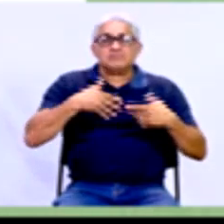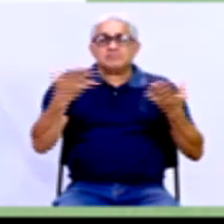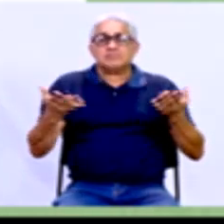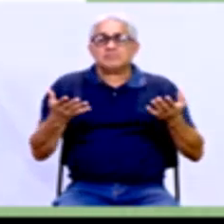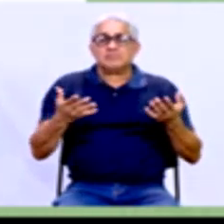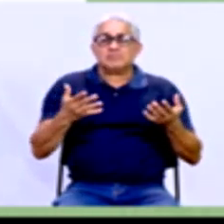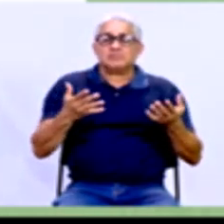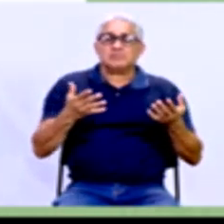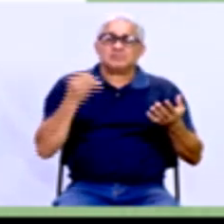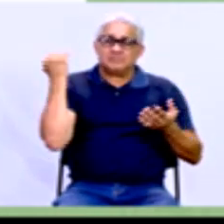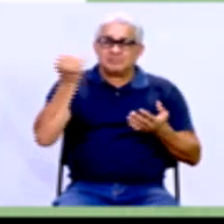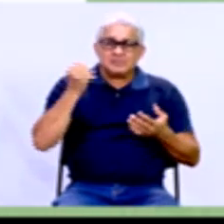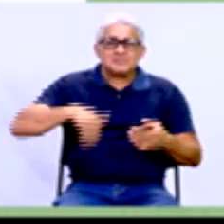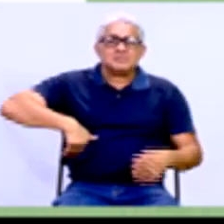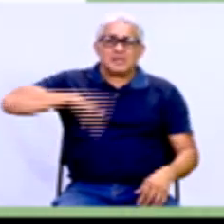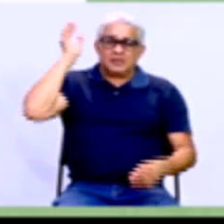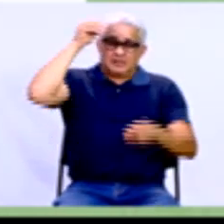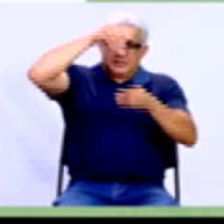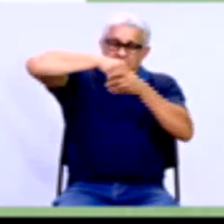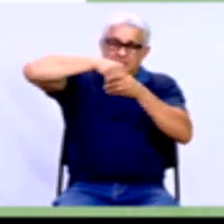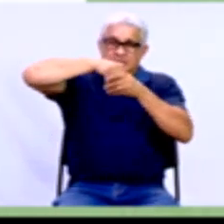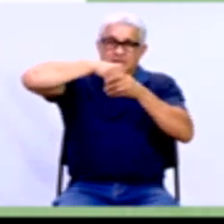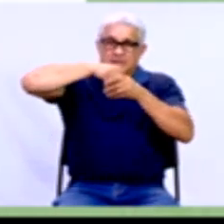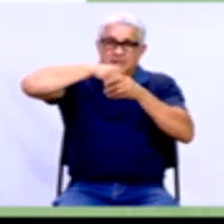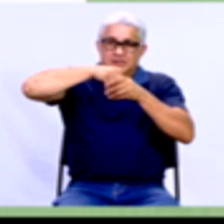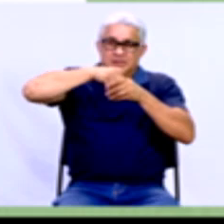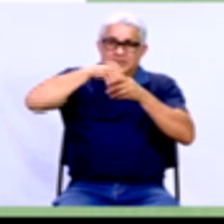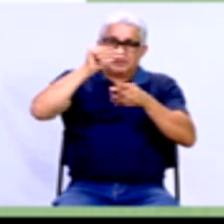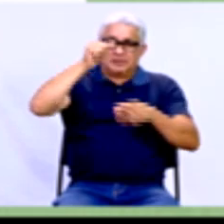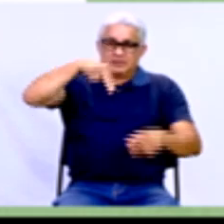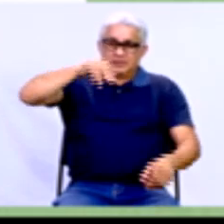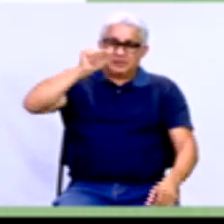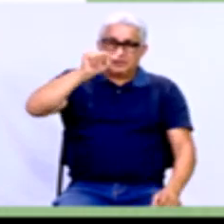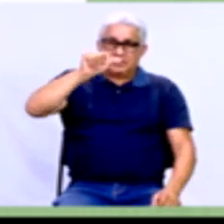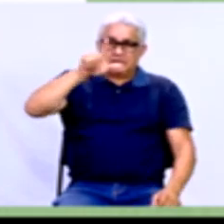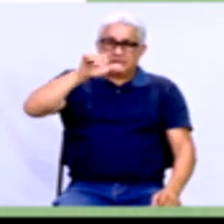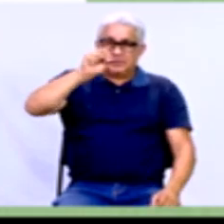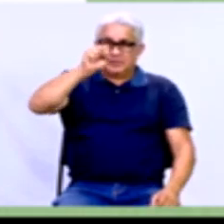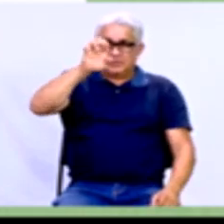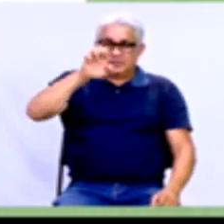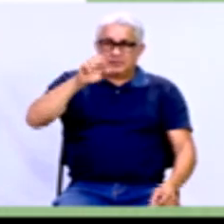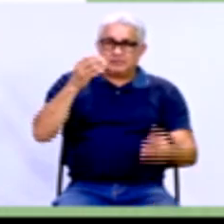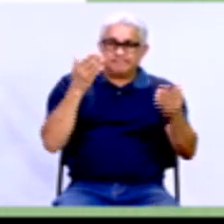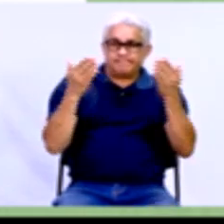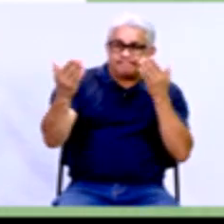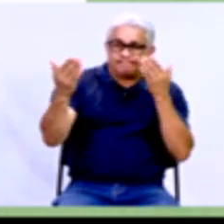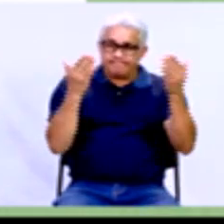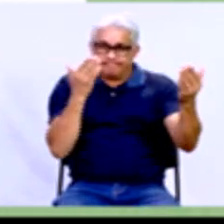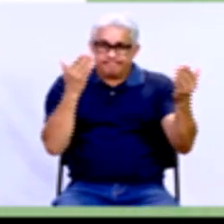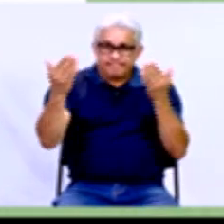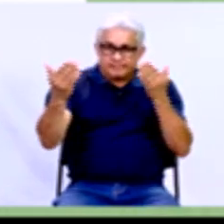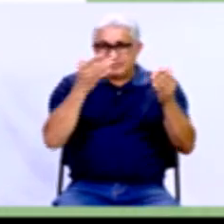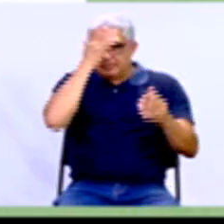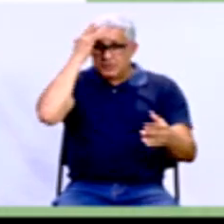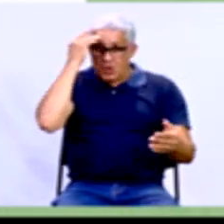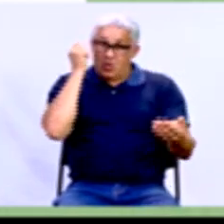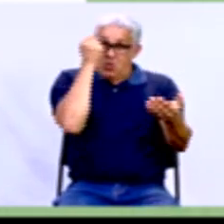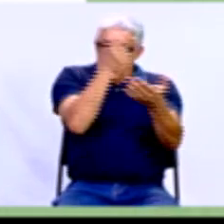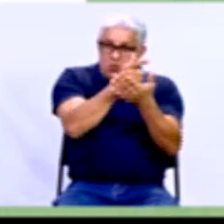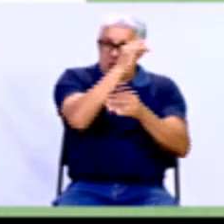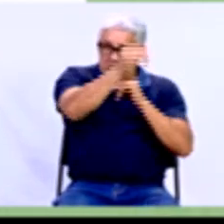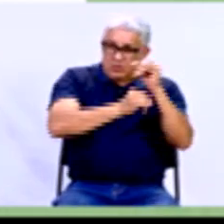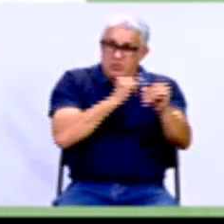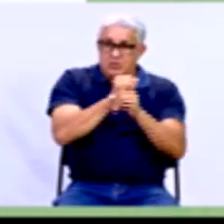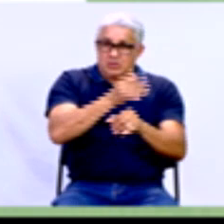mais importante dentro dessa análise que a gente fez com essas pessoas que compram, né?